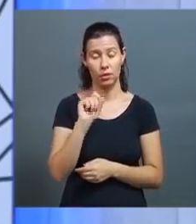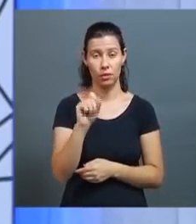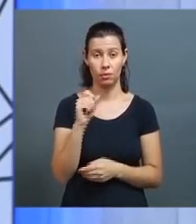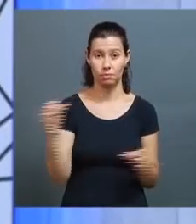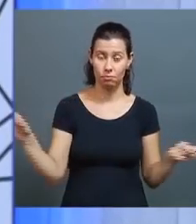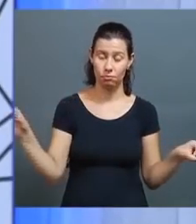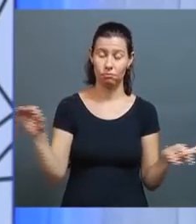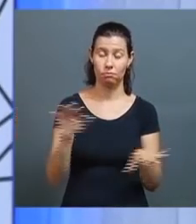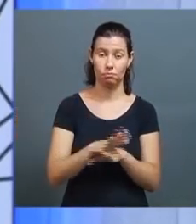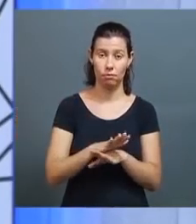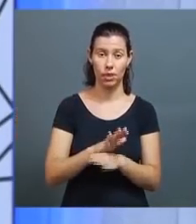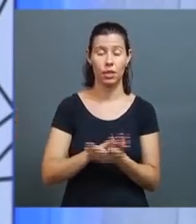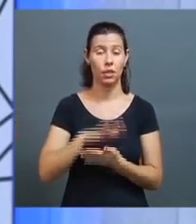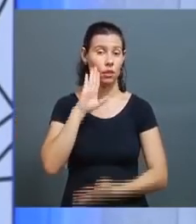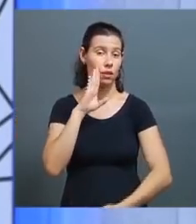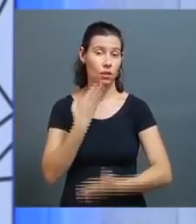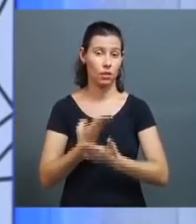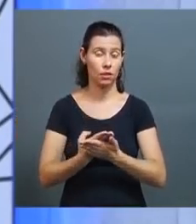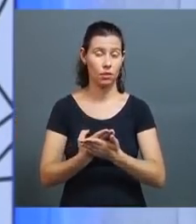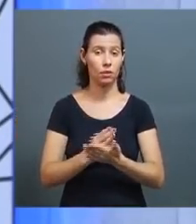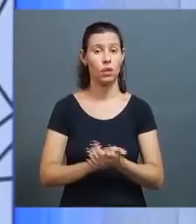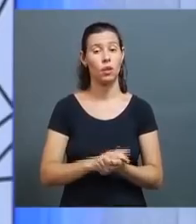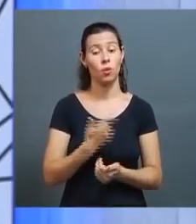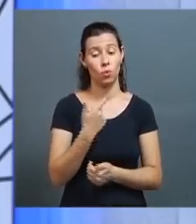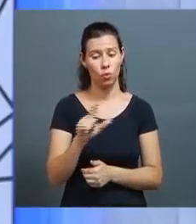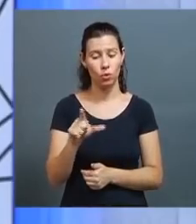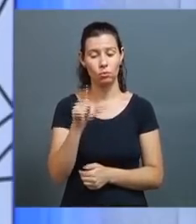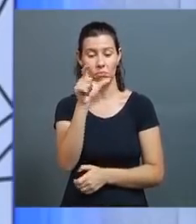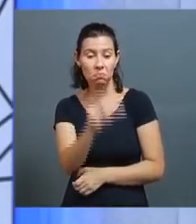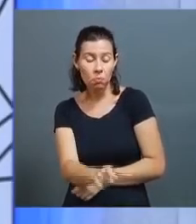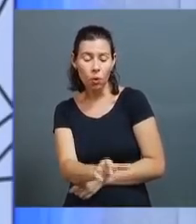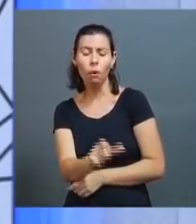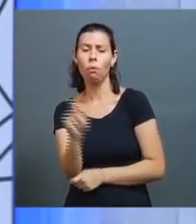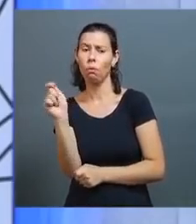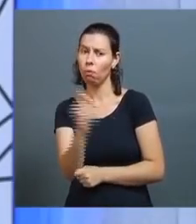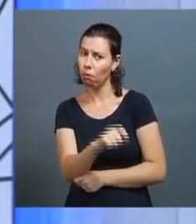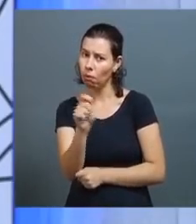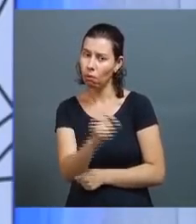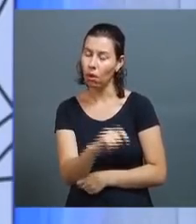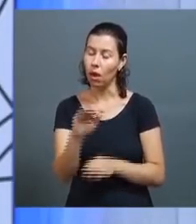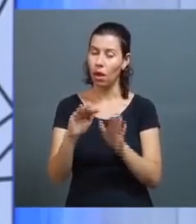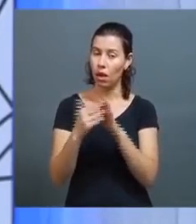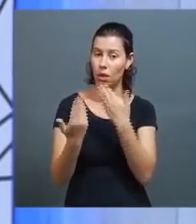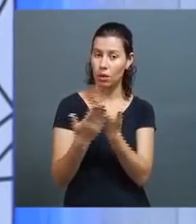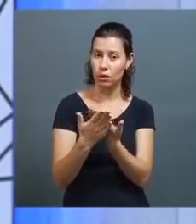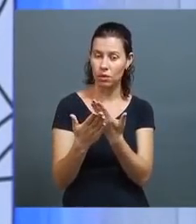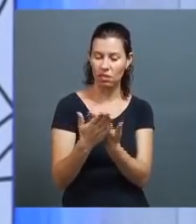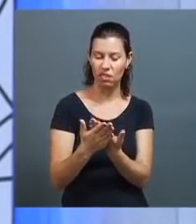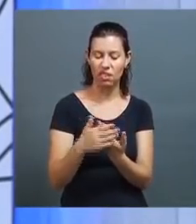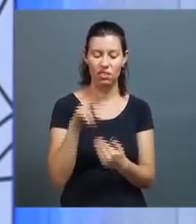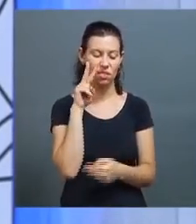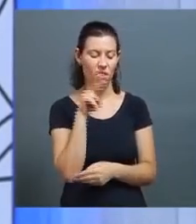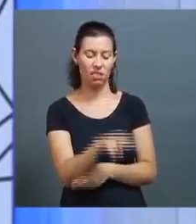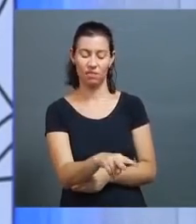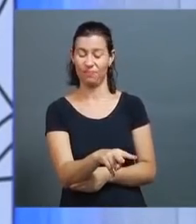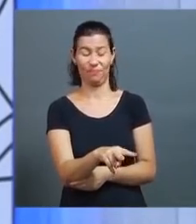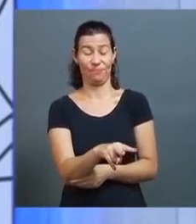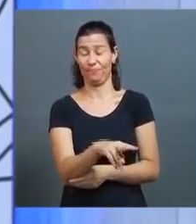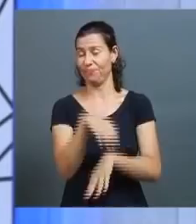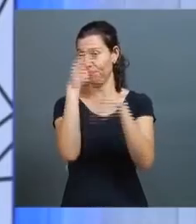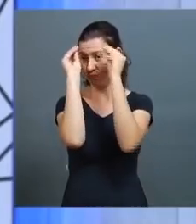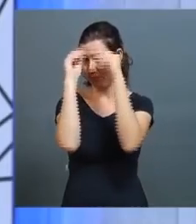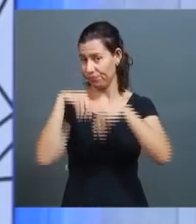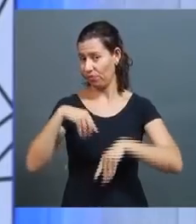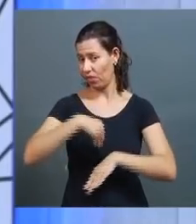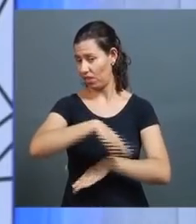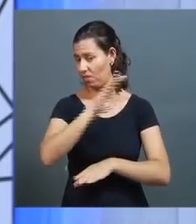encerrar, acreditar que o outro pode, né? A escola, às vezes, ela desiste muito fácil e muito cedo do